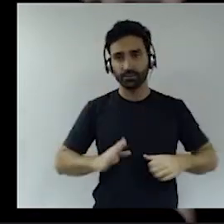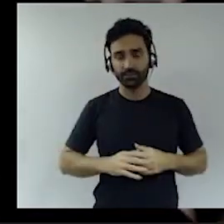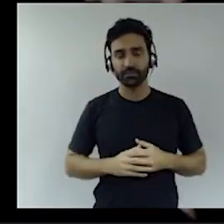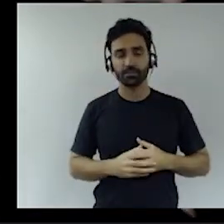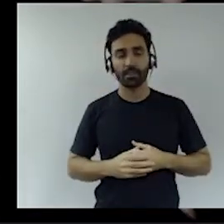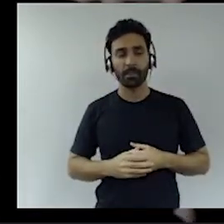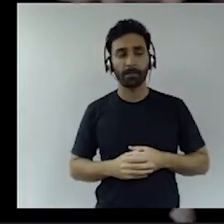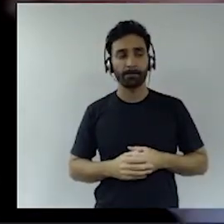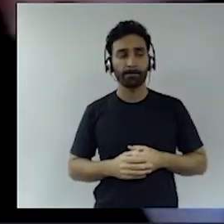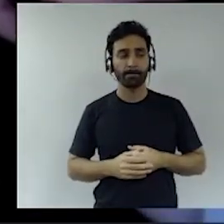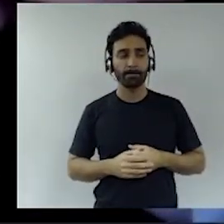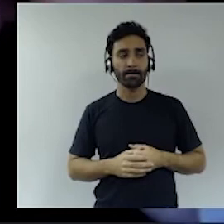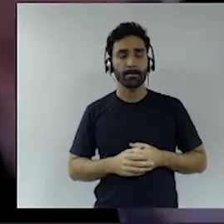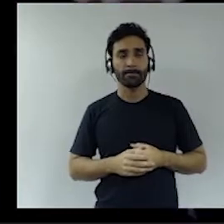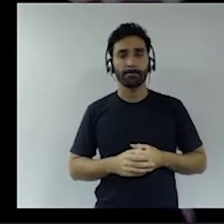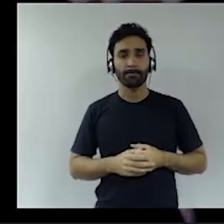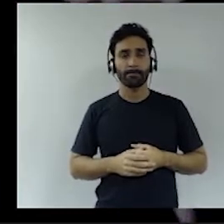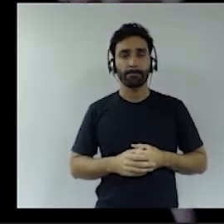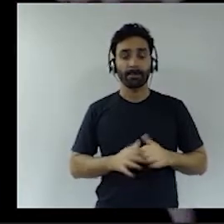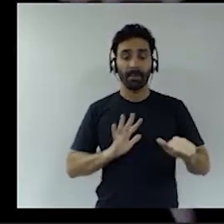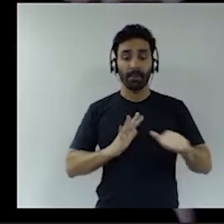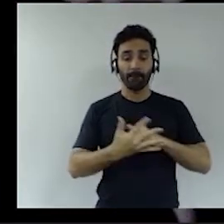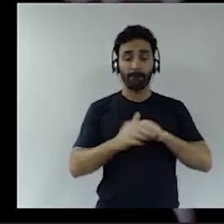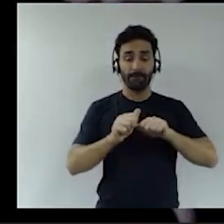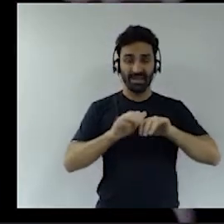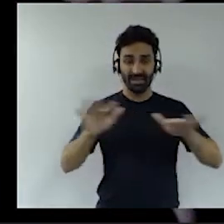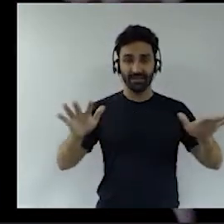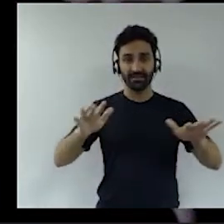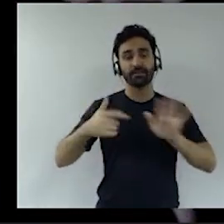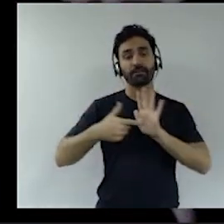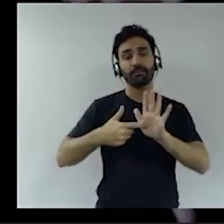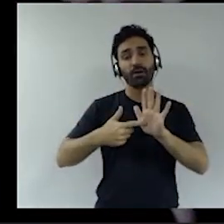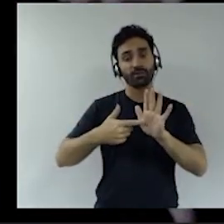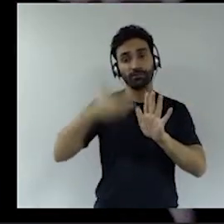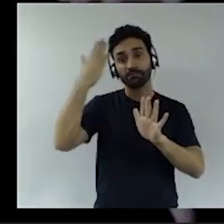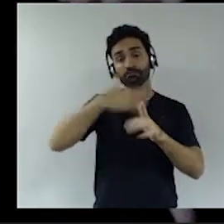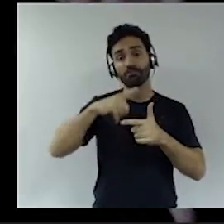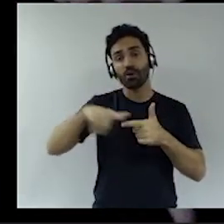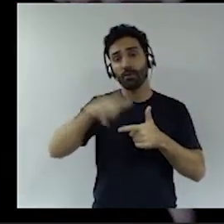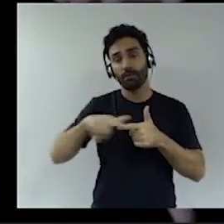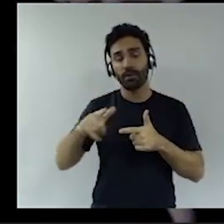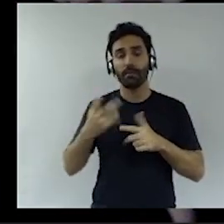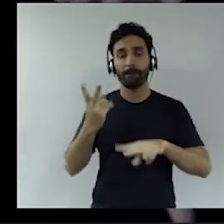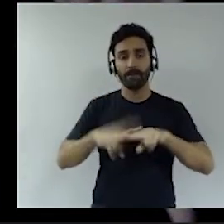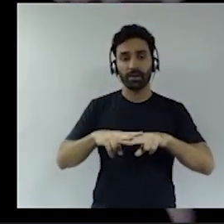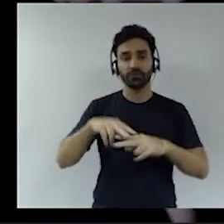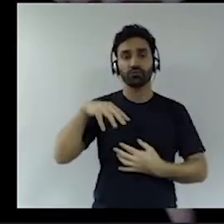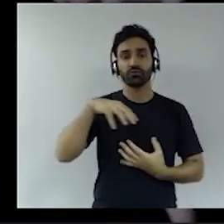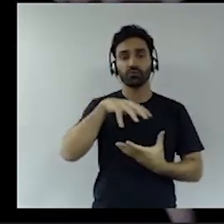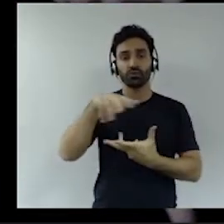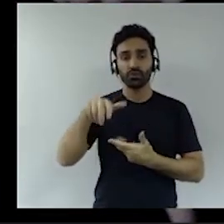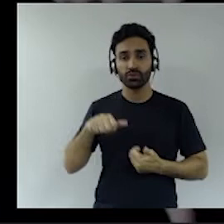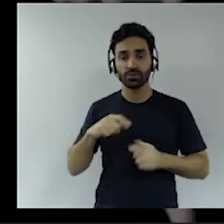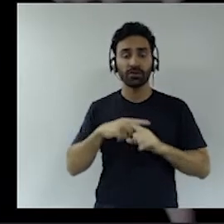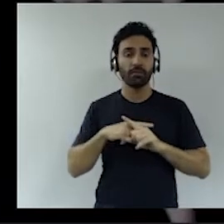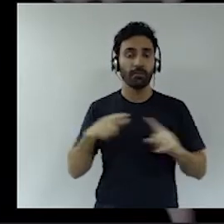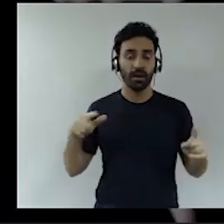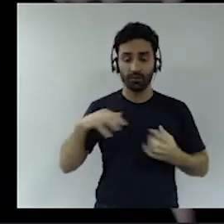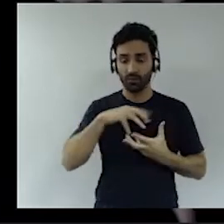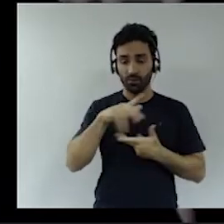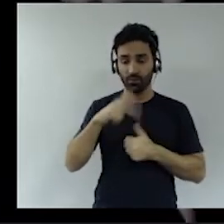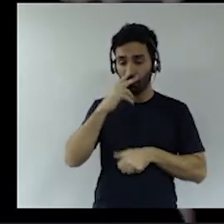A pandemia mostrou um problema carcerário no mundo inteiro. e o mundo não se quedou